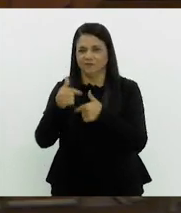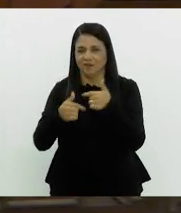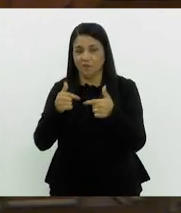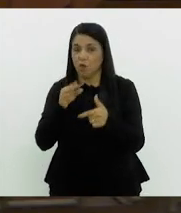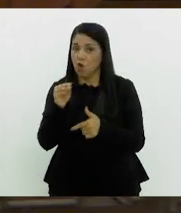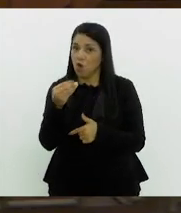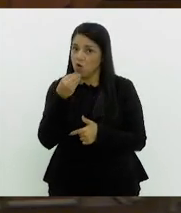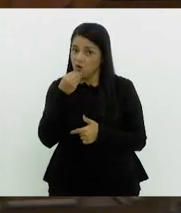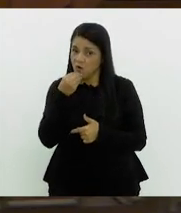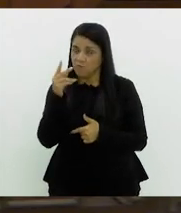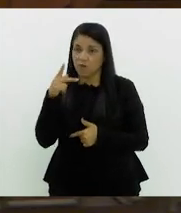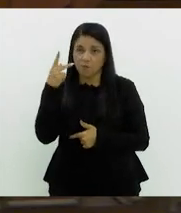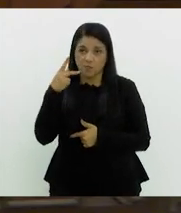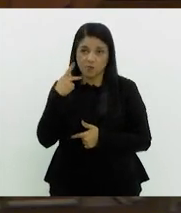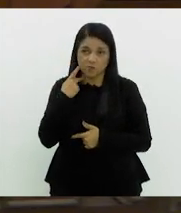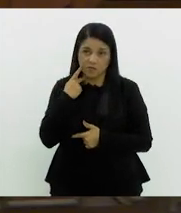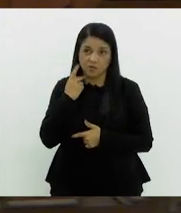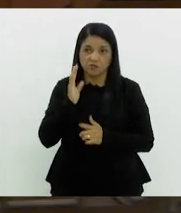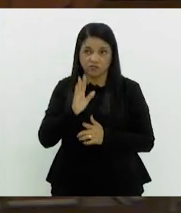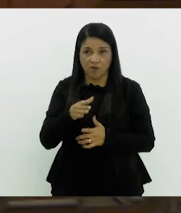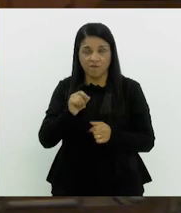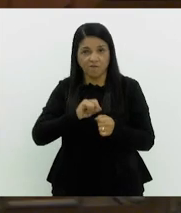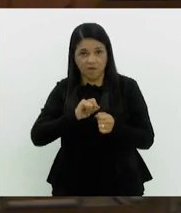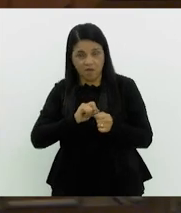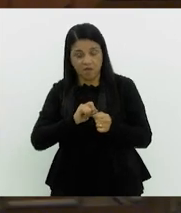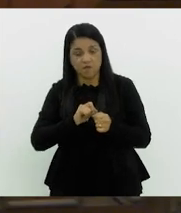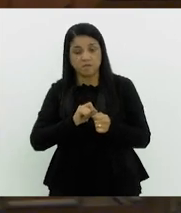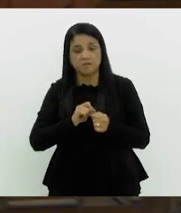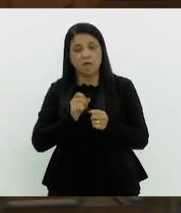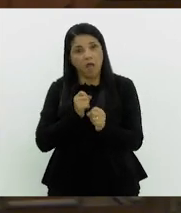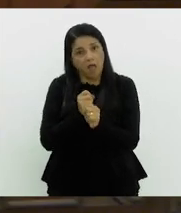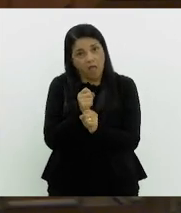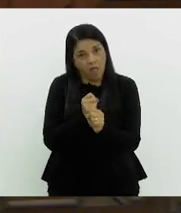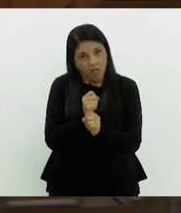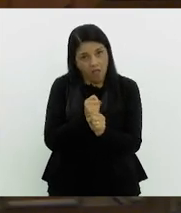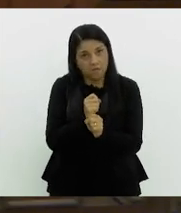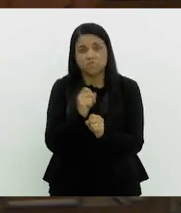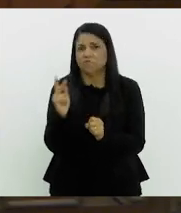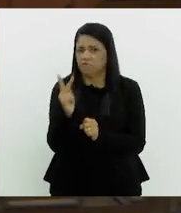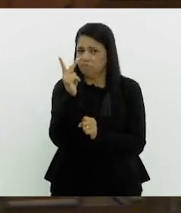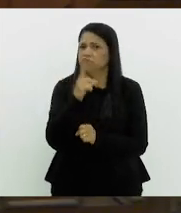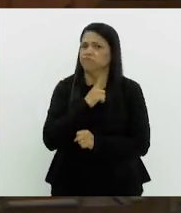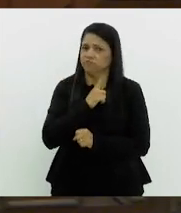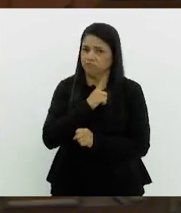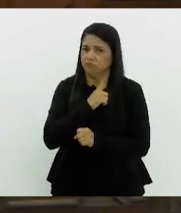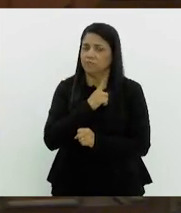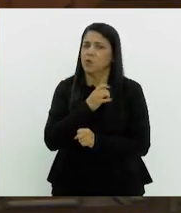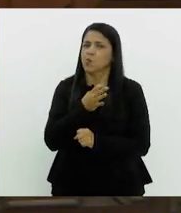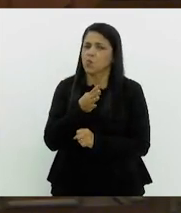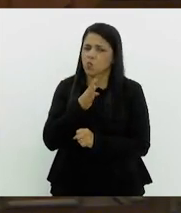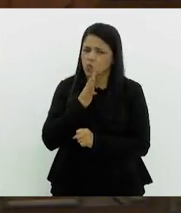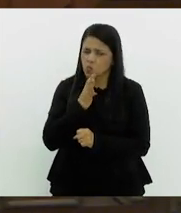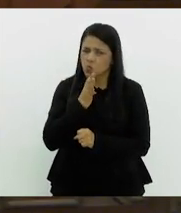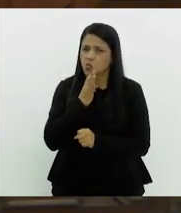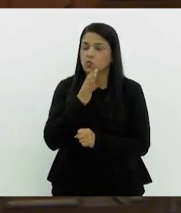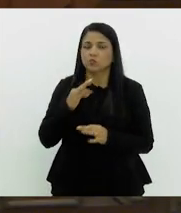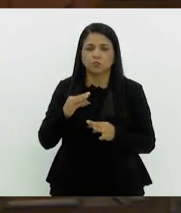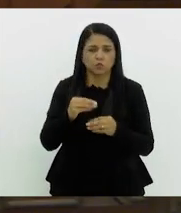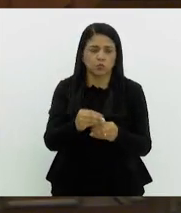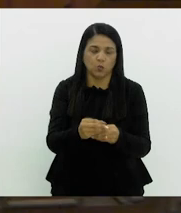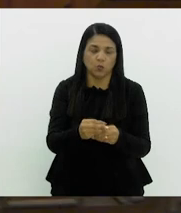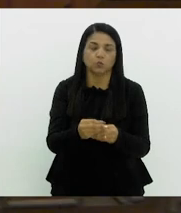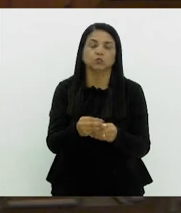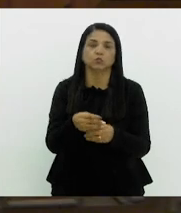que a Procuradoria faz e já vem fazendo há muitos anos é de grande valor e reconhecido por todos os deputados, acima de tudo,